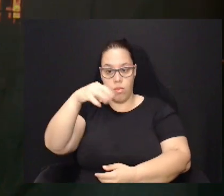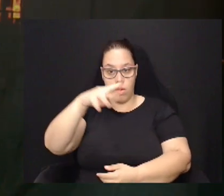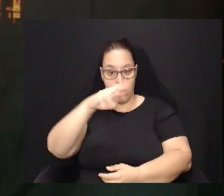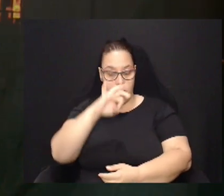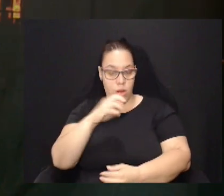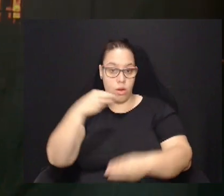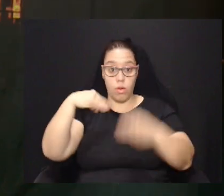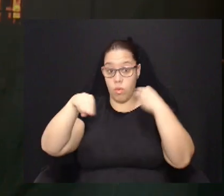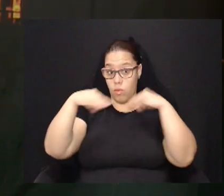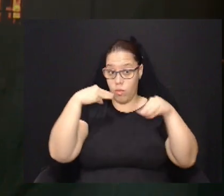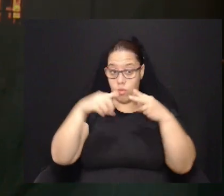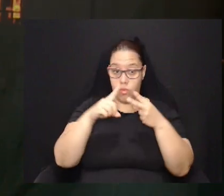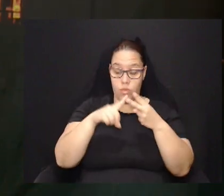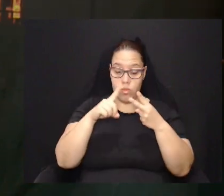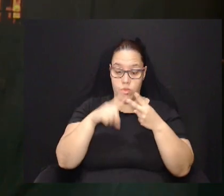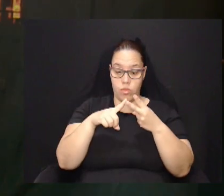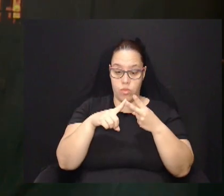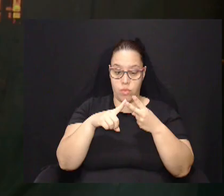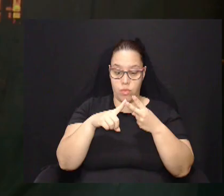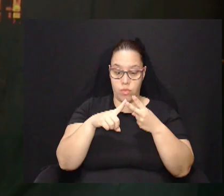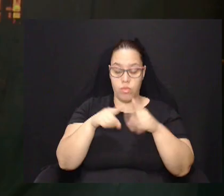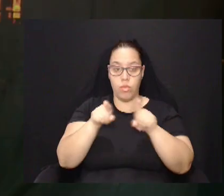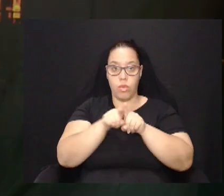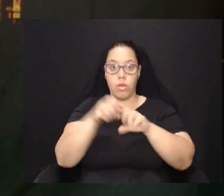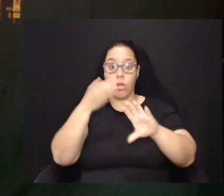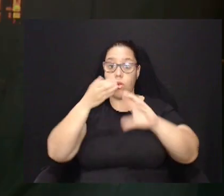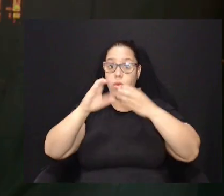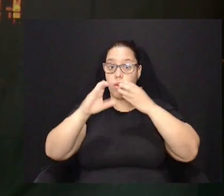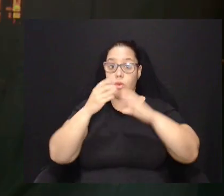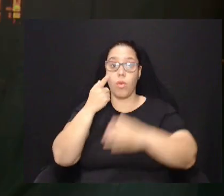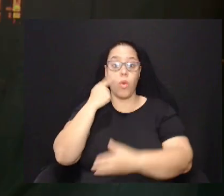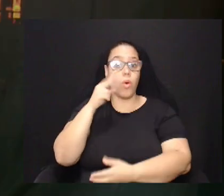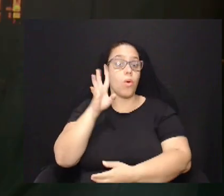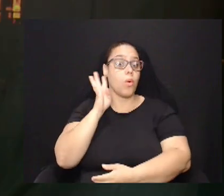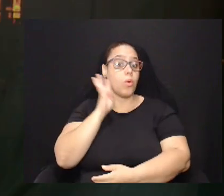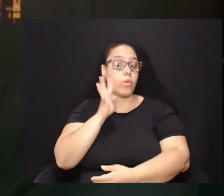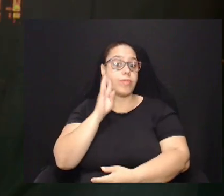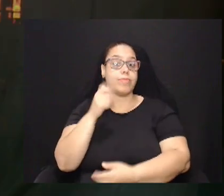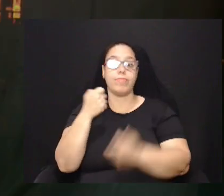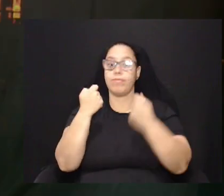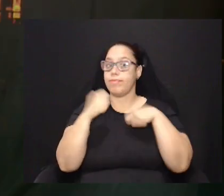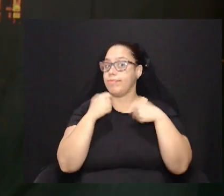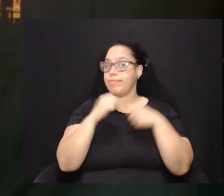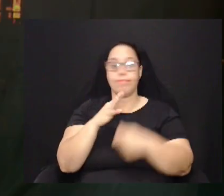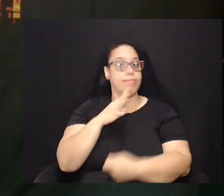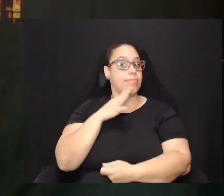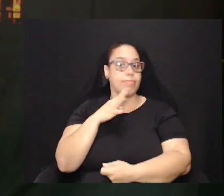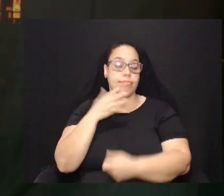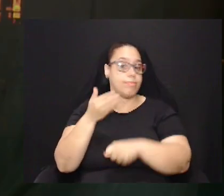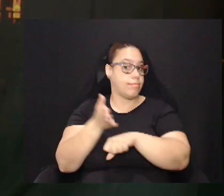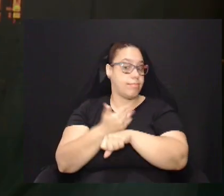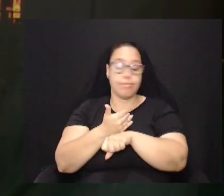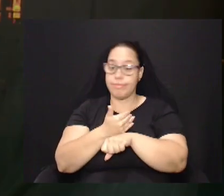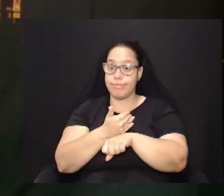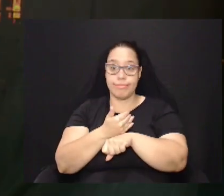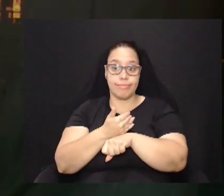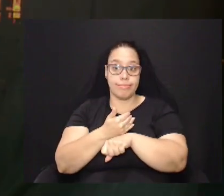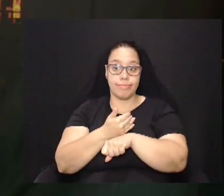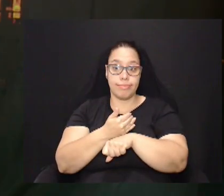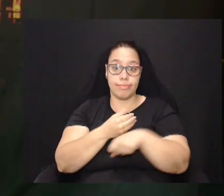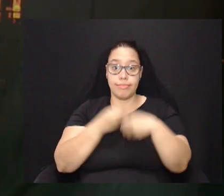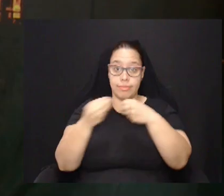e instrumentos e também canto. E olha que bacana, não precisa ter conhecimento prévio e os instrumentos são emprestados